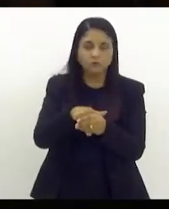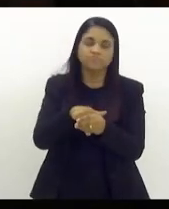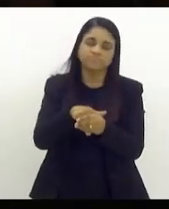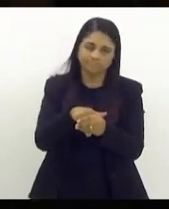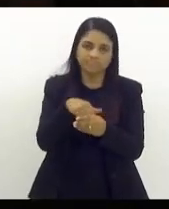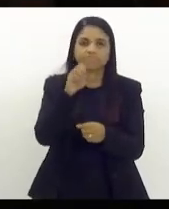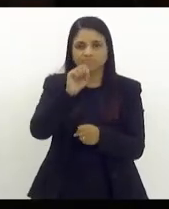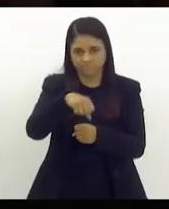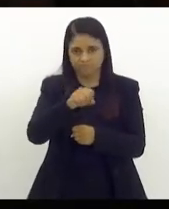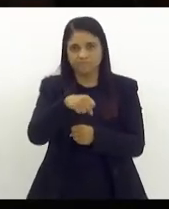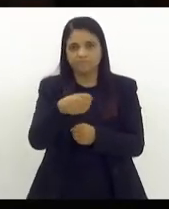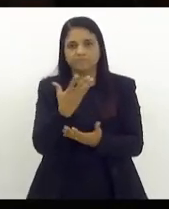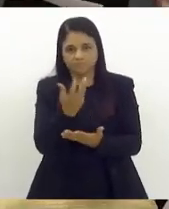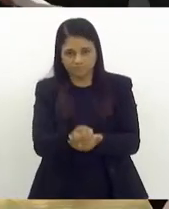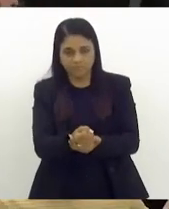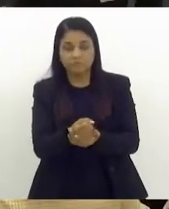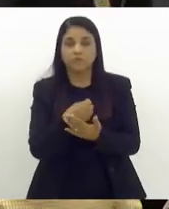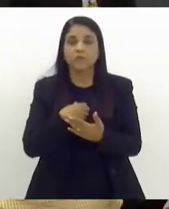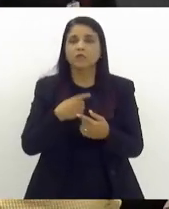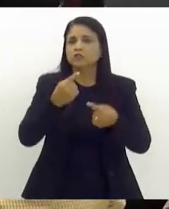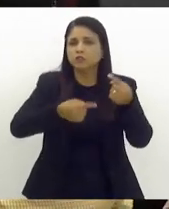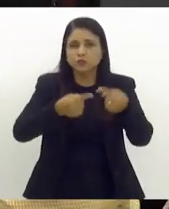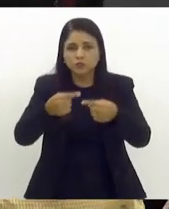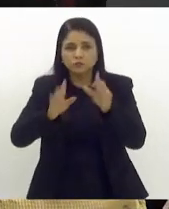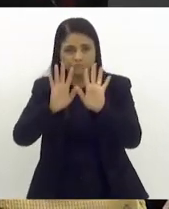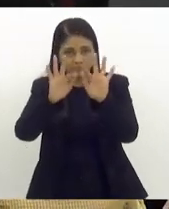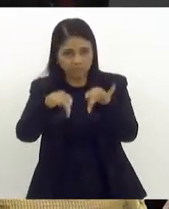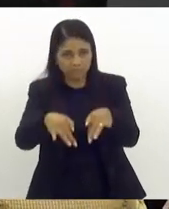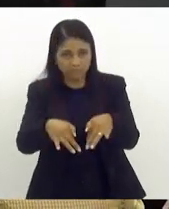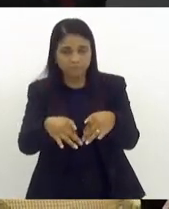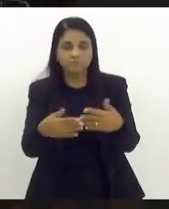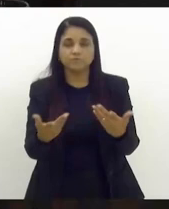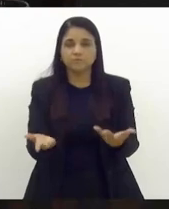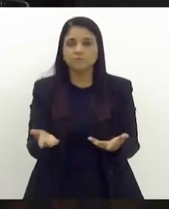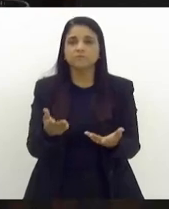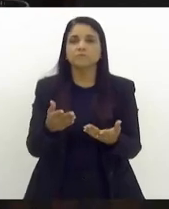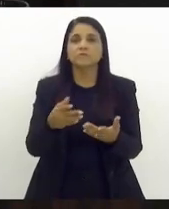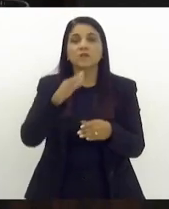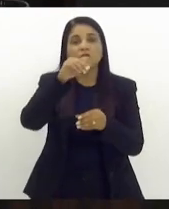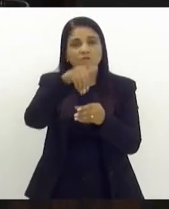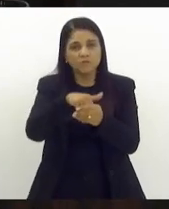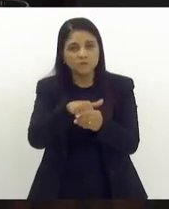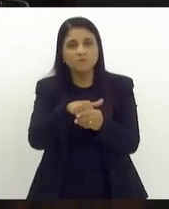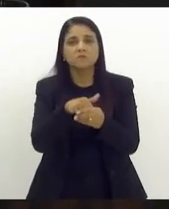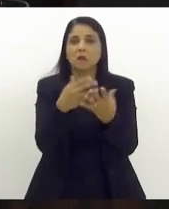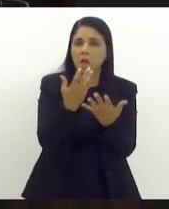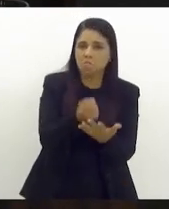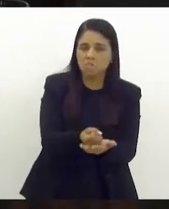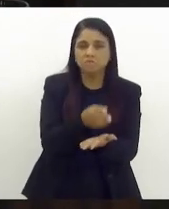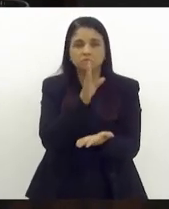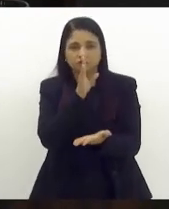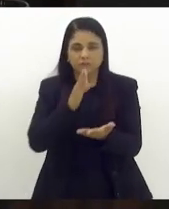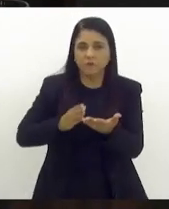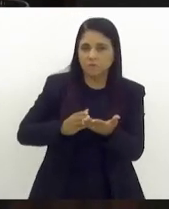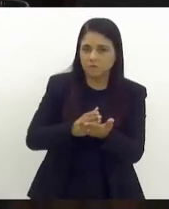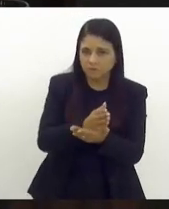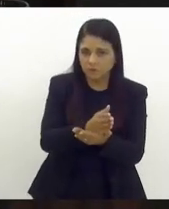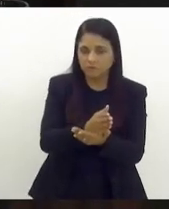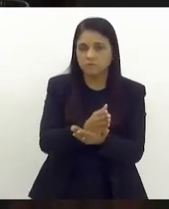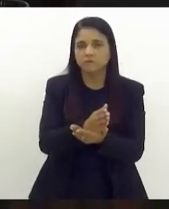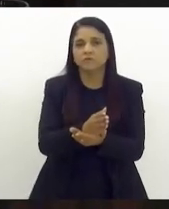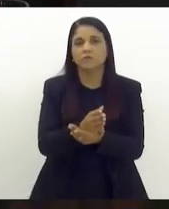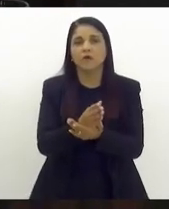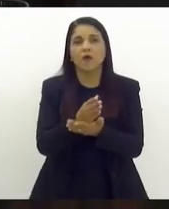favorável. Não havendo mais quem queira discutir, encerrada a discussão, em votação, senhores que aprovam, permaneçam como estão, aprovado, vai